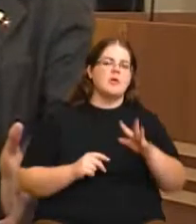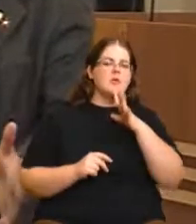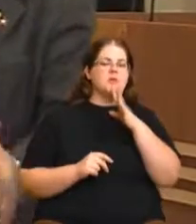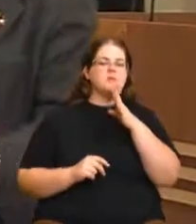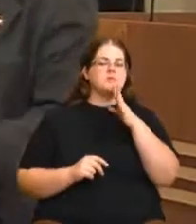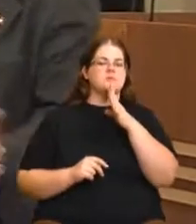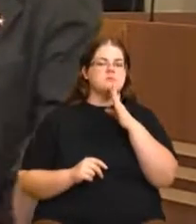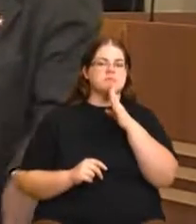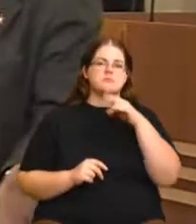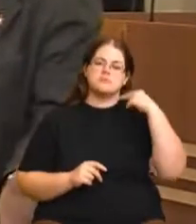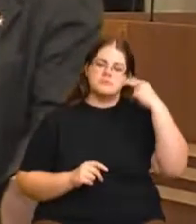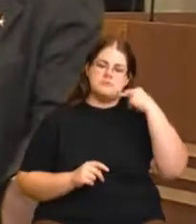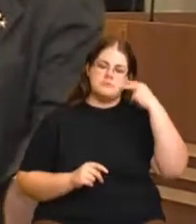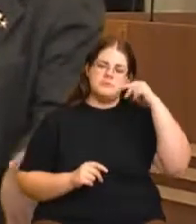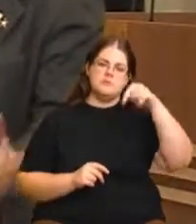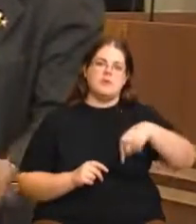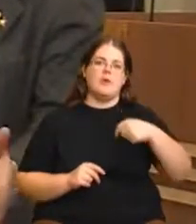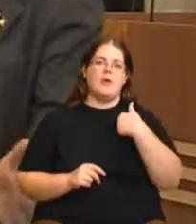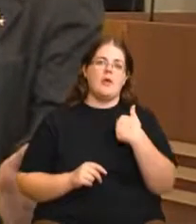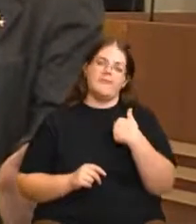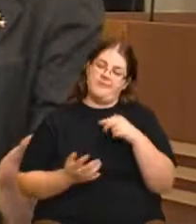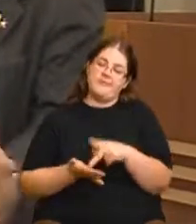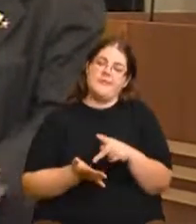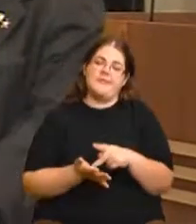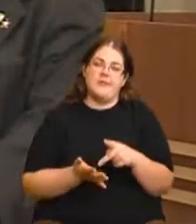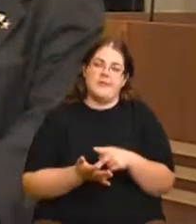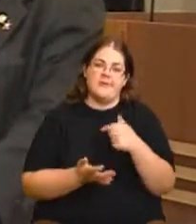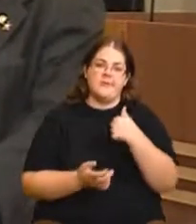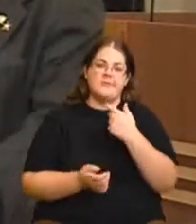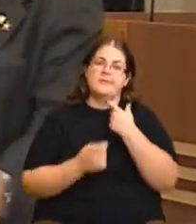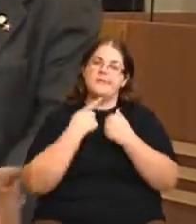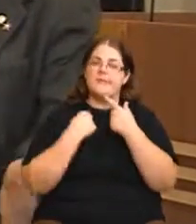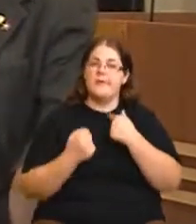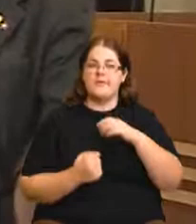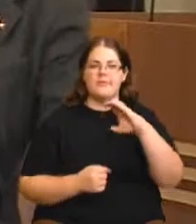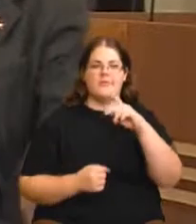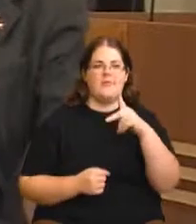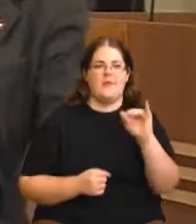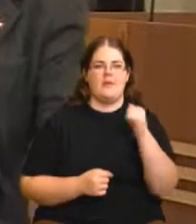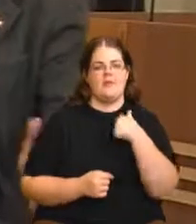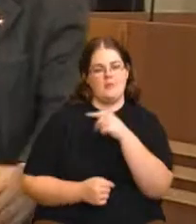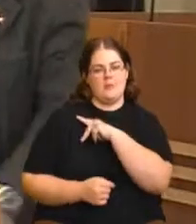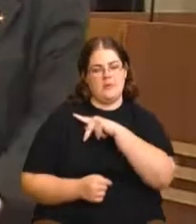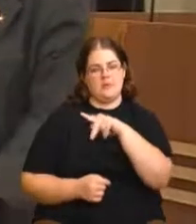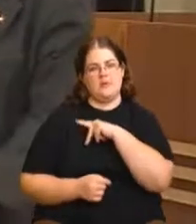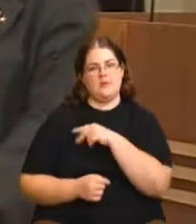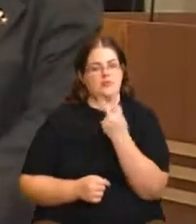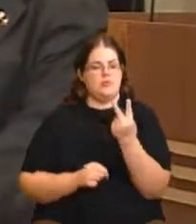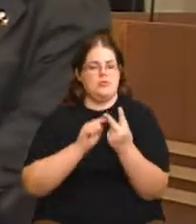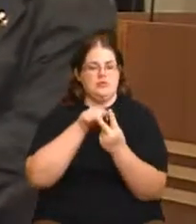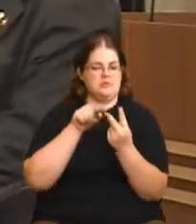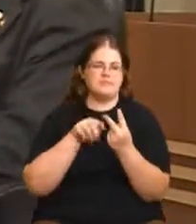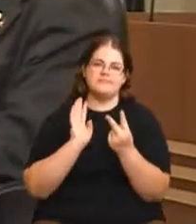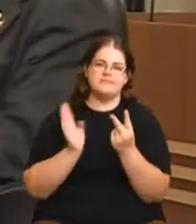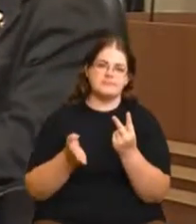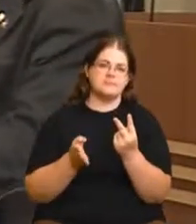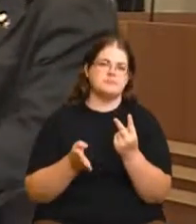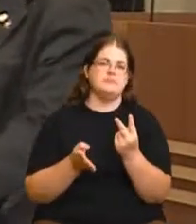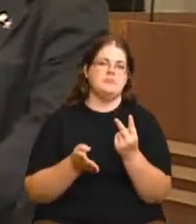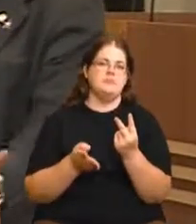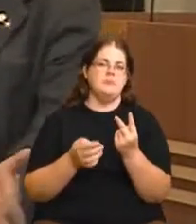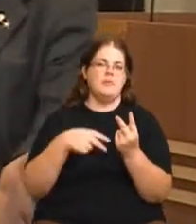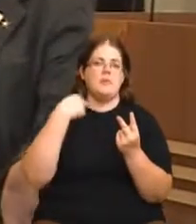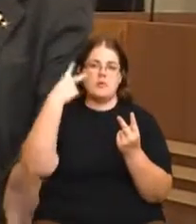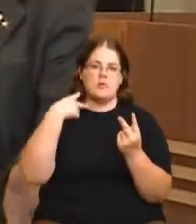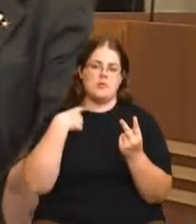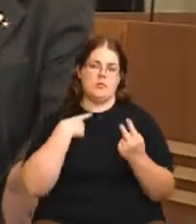estou intitulado presidente de CPIs, né? As duas dessa legislatura já tive a honra e a satisfação de presidir, escolhido pelos meus pares.